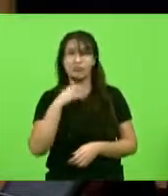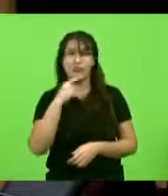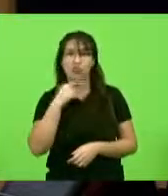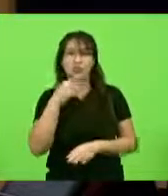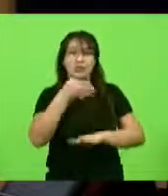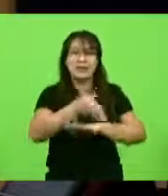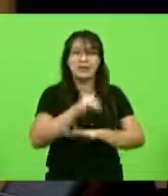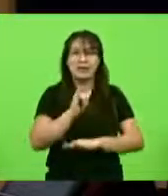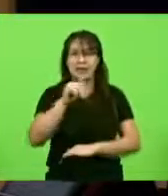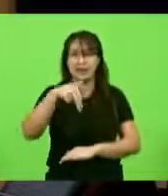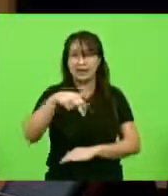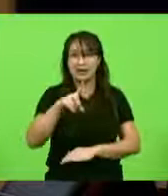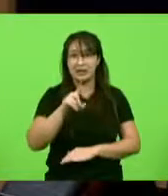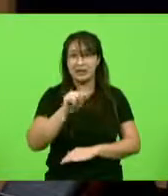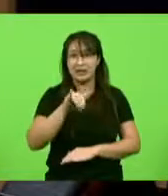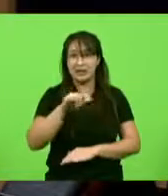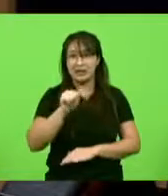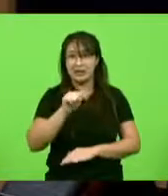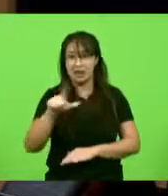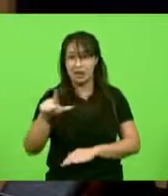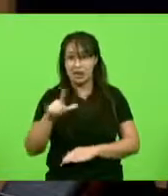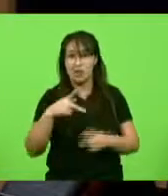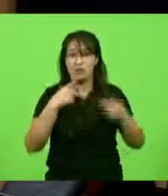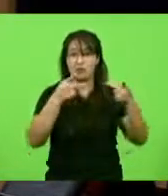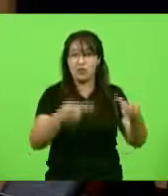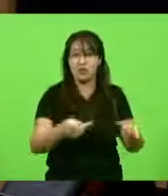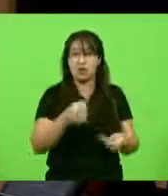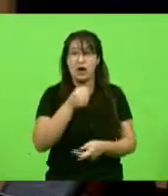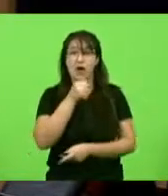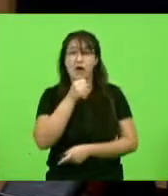visitar a minha avó. Que bom que vai ser.